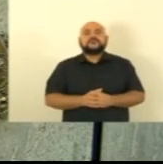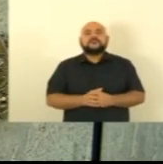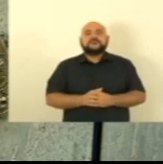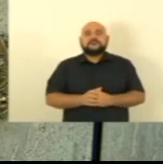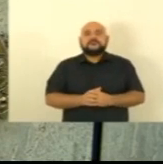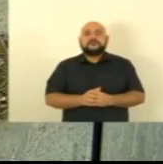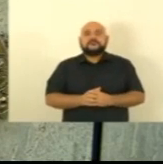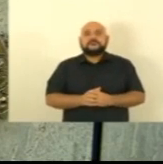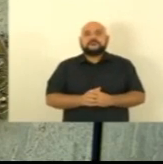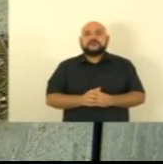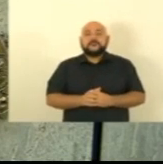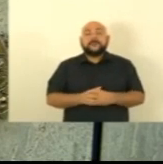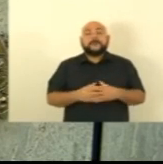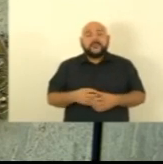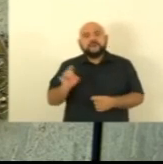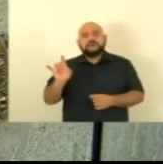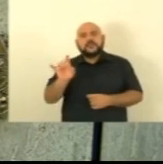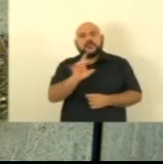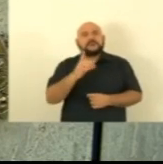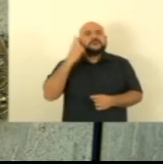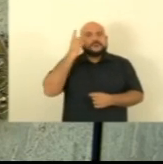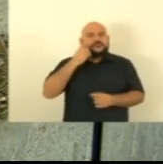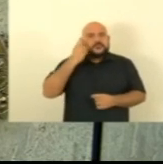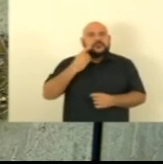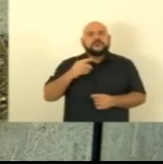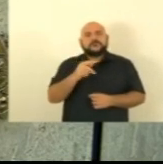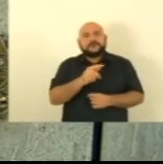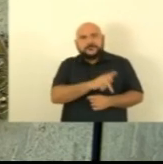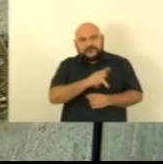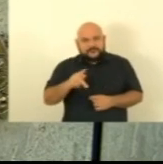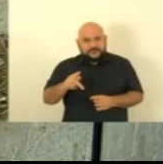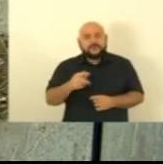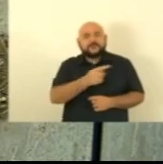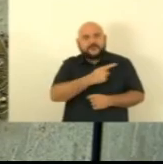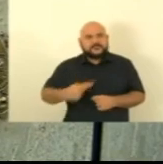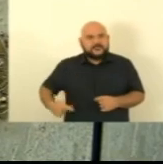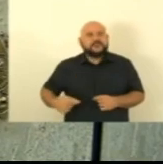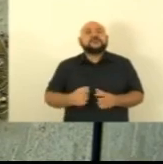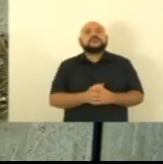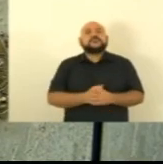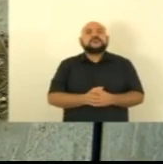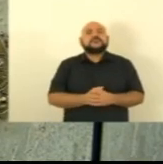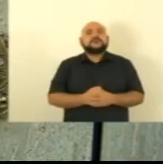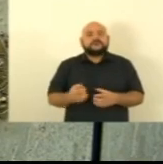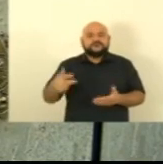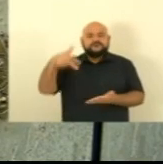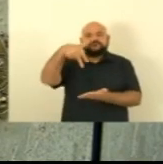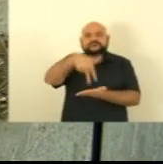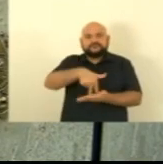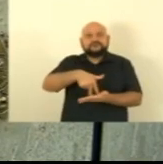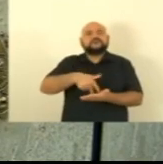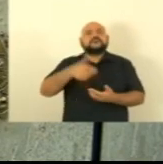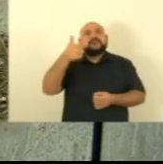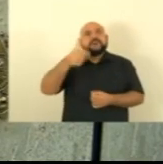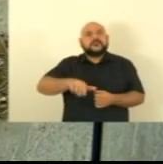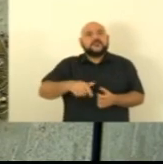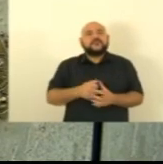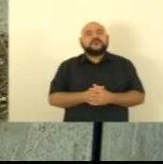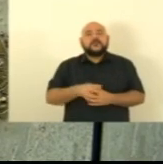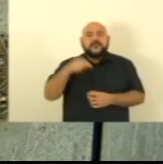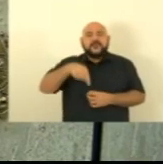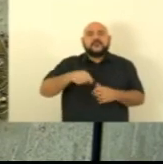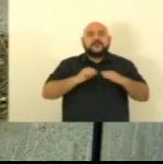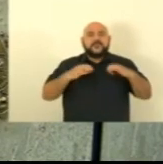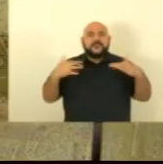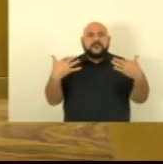Senhor presidente, senhores deputados, venho novamente da tribuna desta Casa de